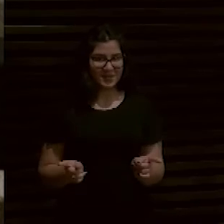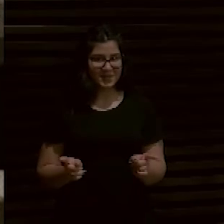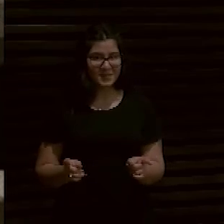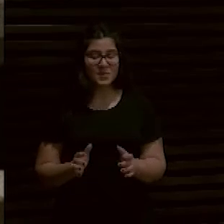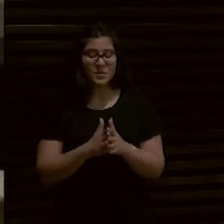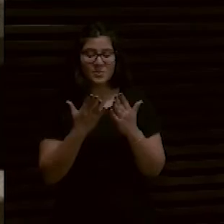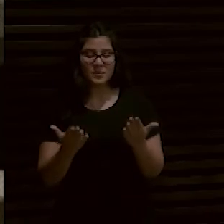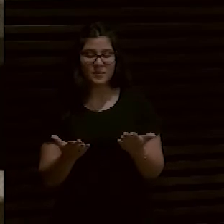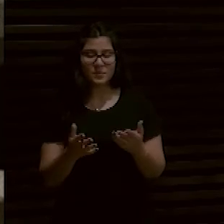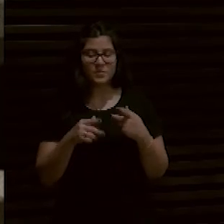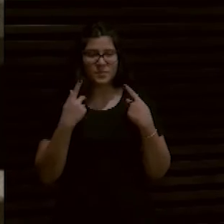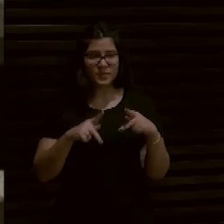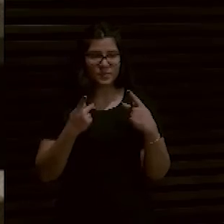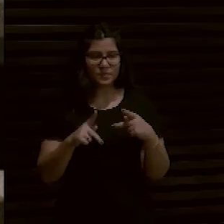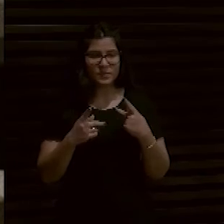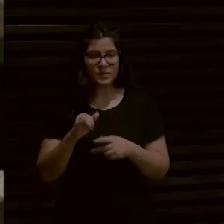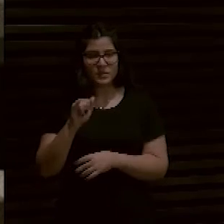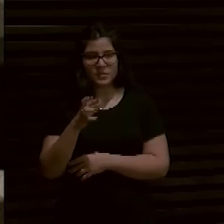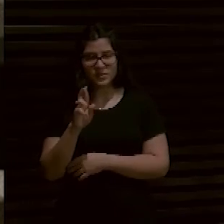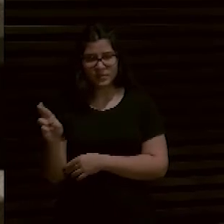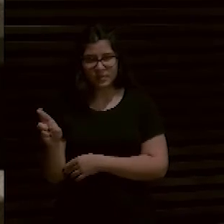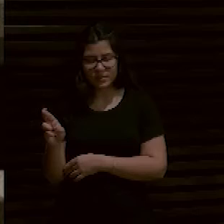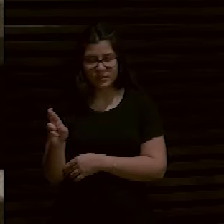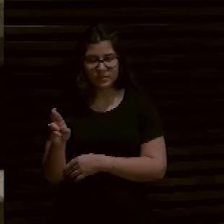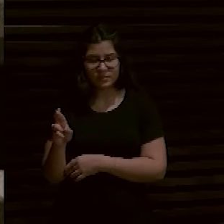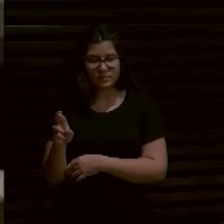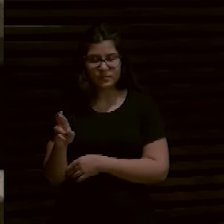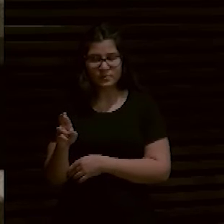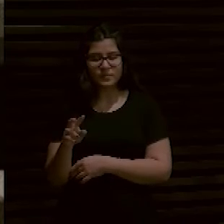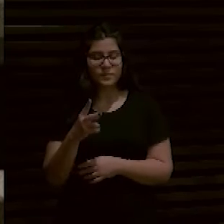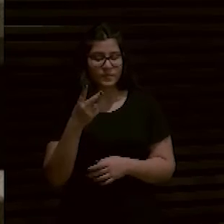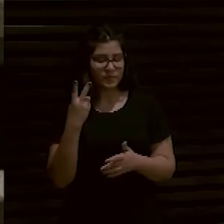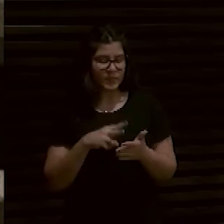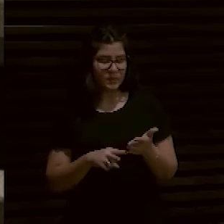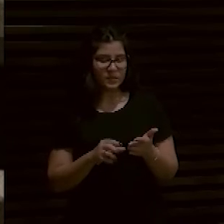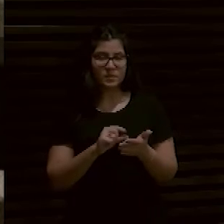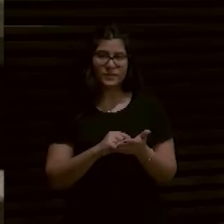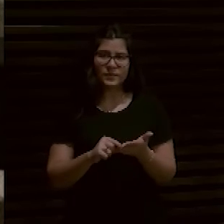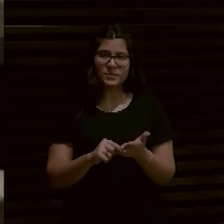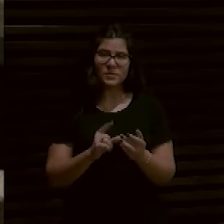Jeremias, por serem várias profecias, você vai ler um versículo num momento dentro